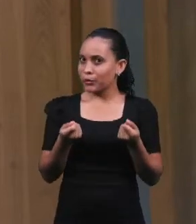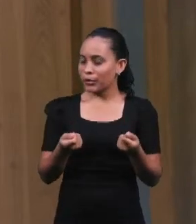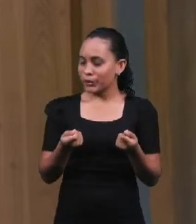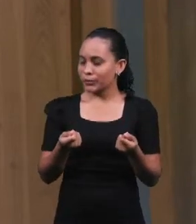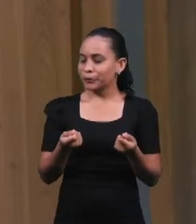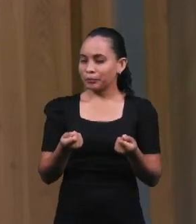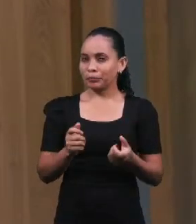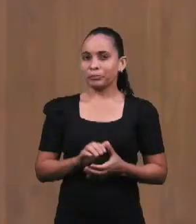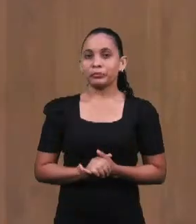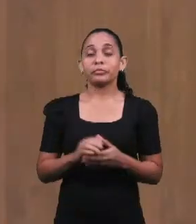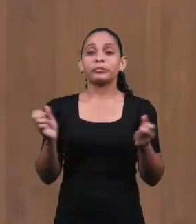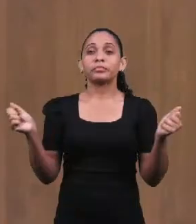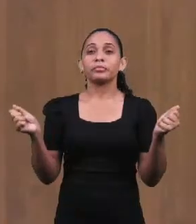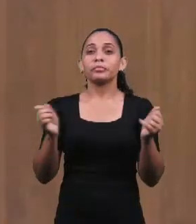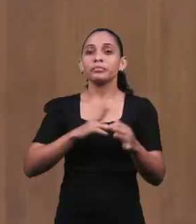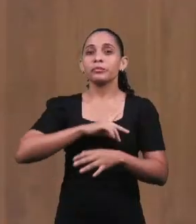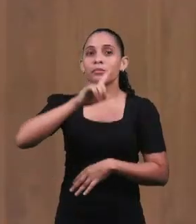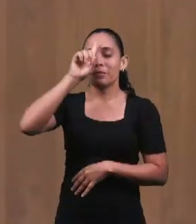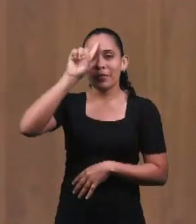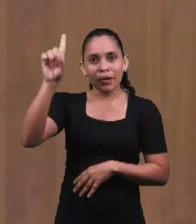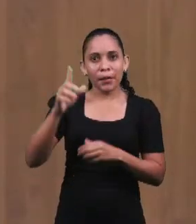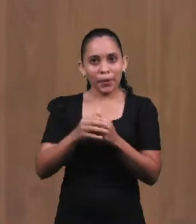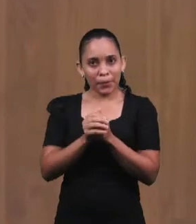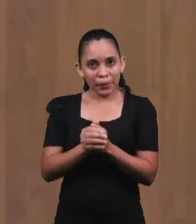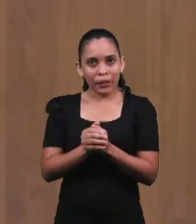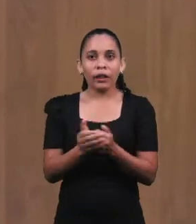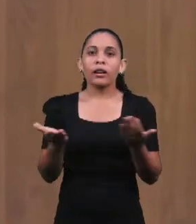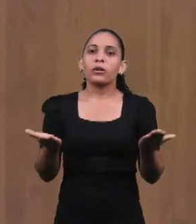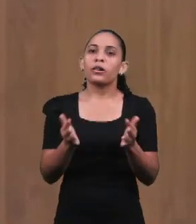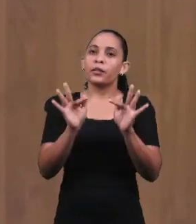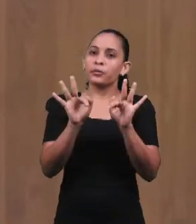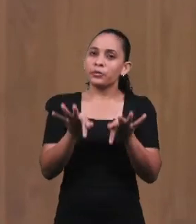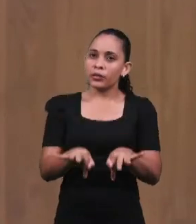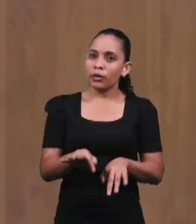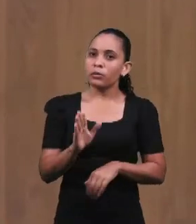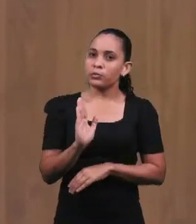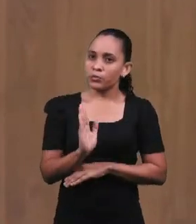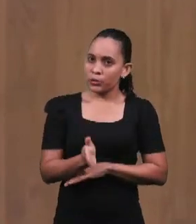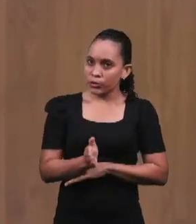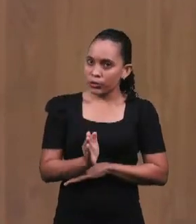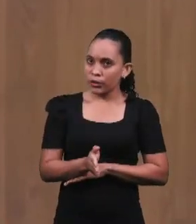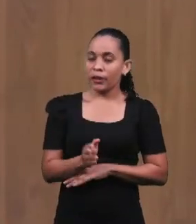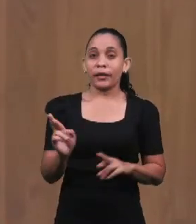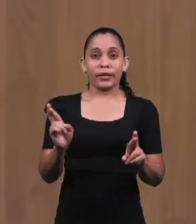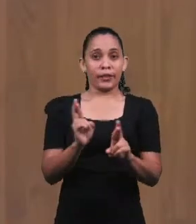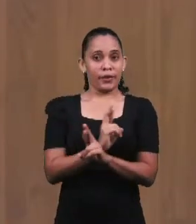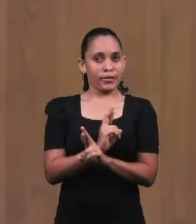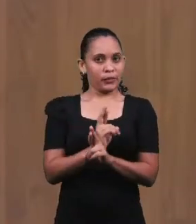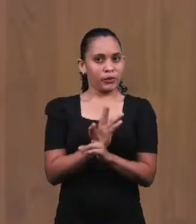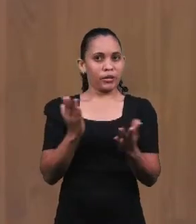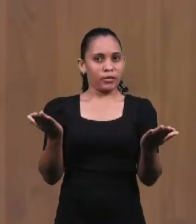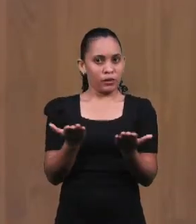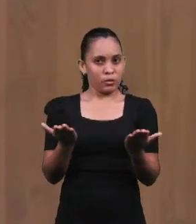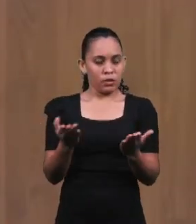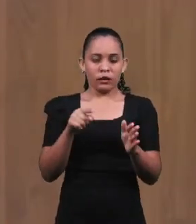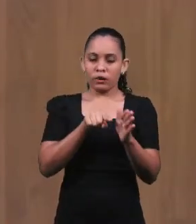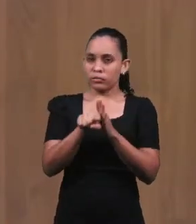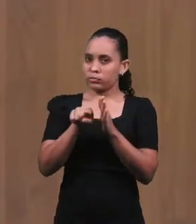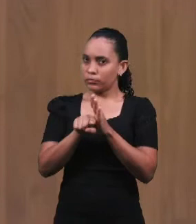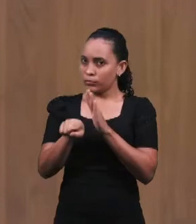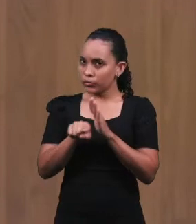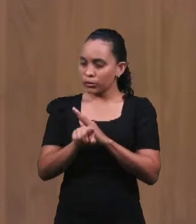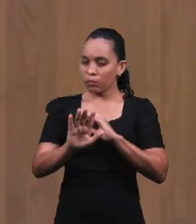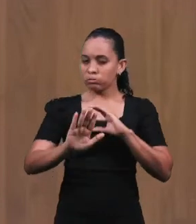pergunta. Glória a Deus. Amém, irmãos? Assim nós encerramos essa parte relacionada com as perguntas que os irmãos